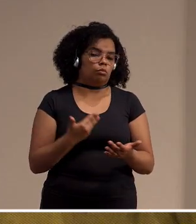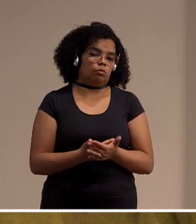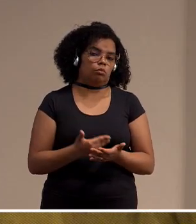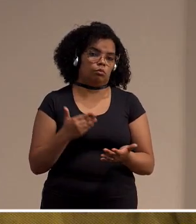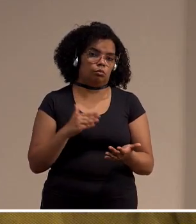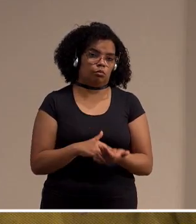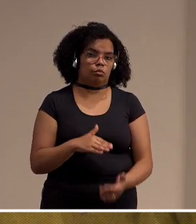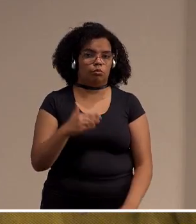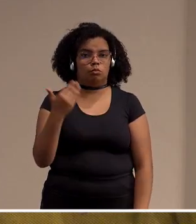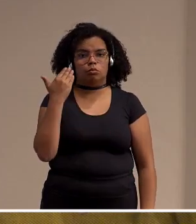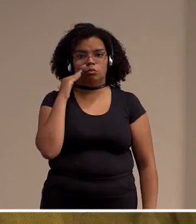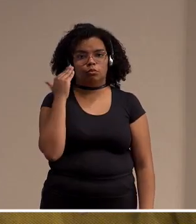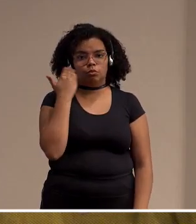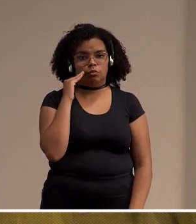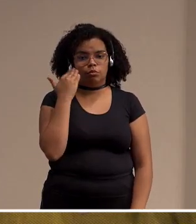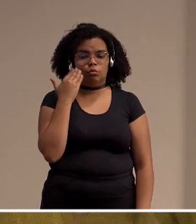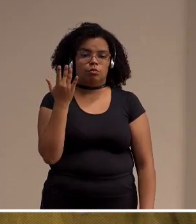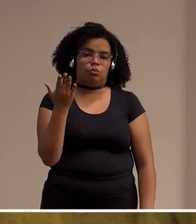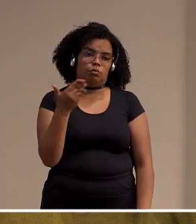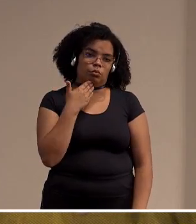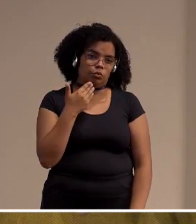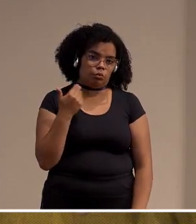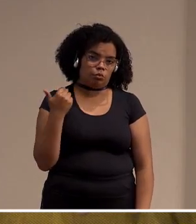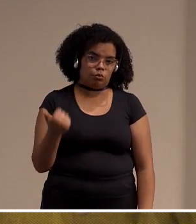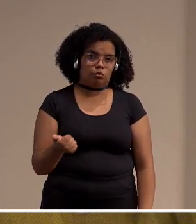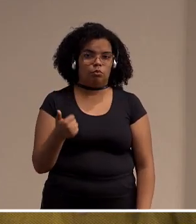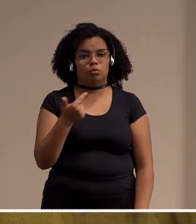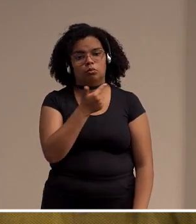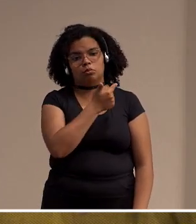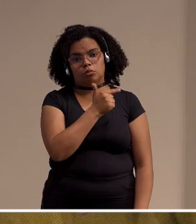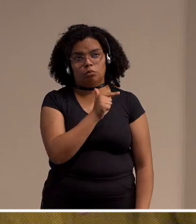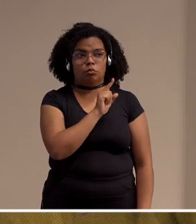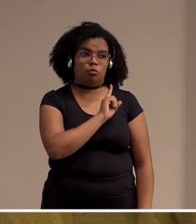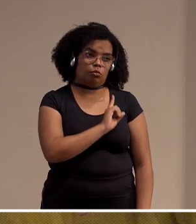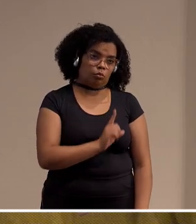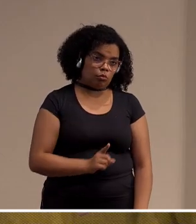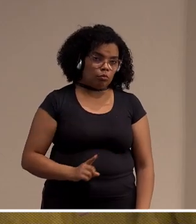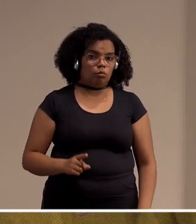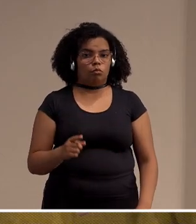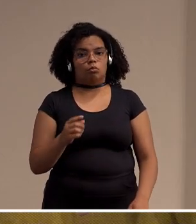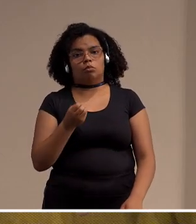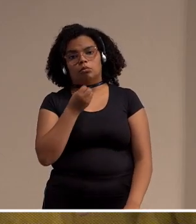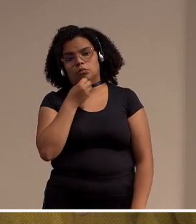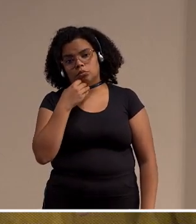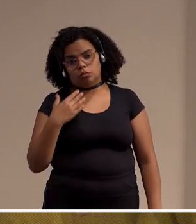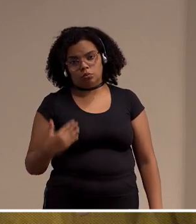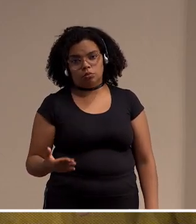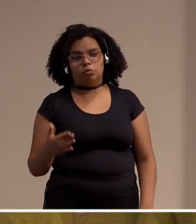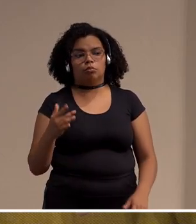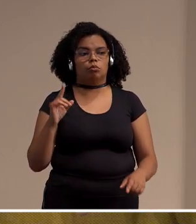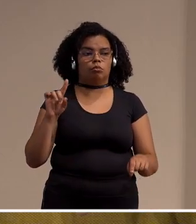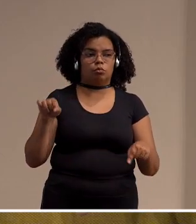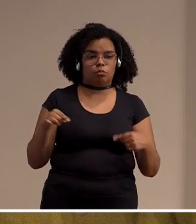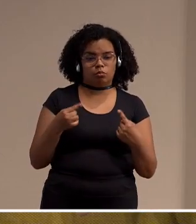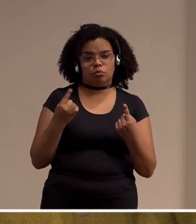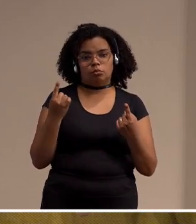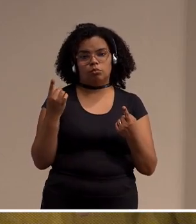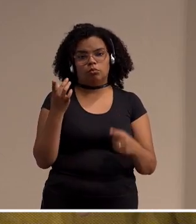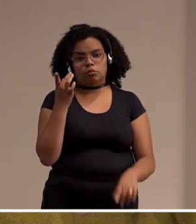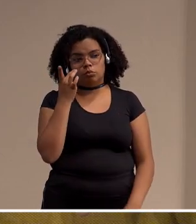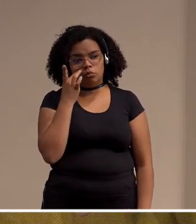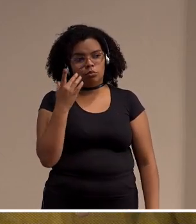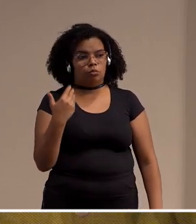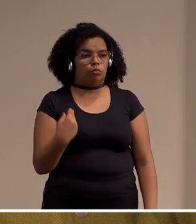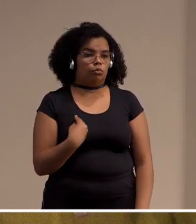que uma boa distopia uma distopia que permite ver as contradições do presente e uma fissura na que há uma